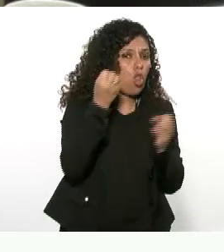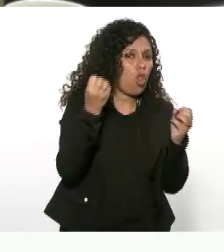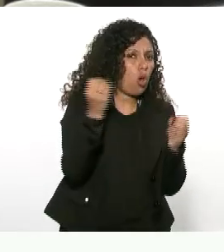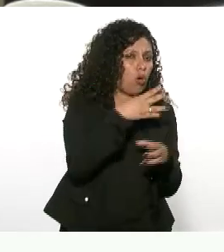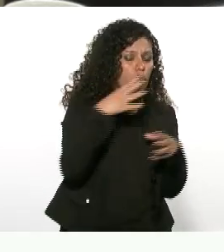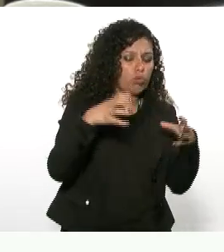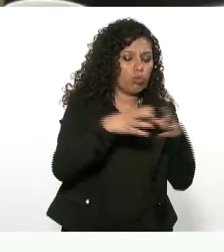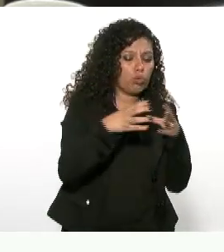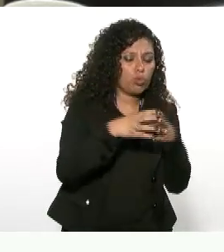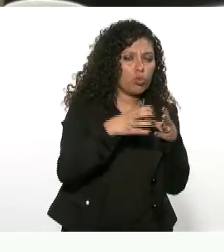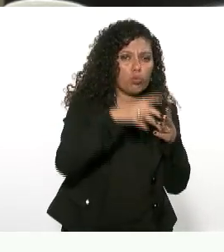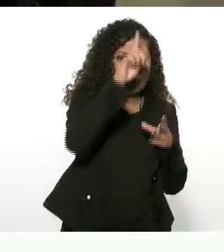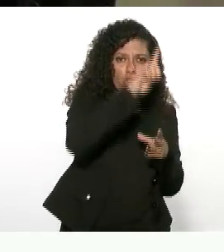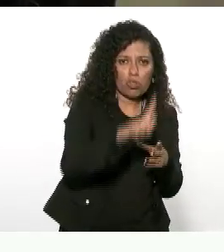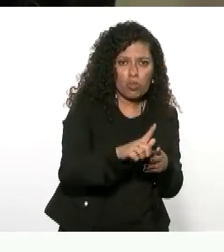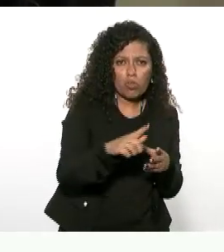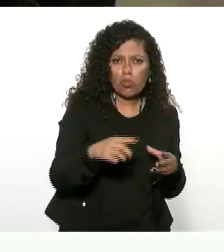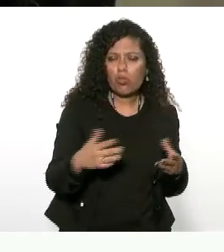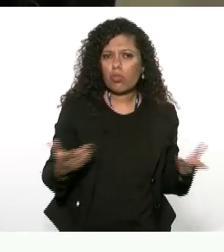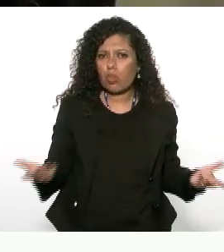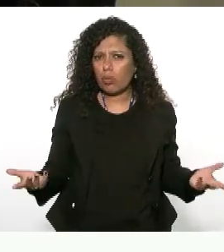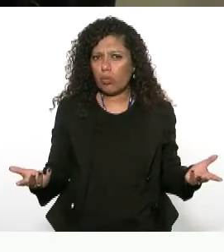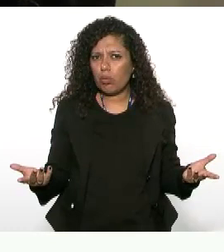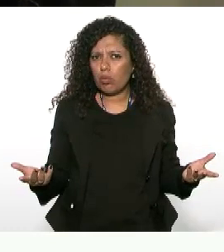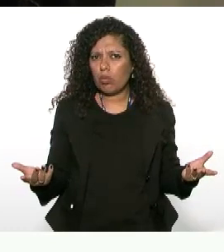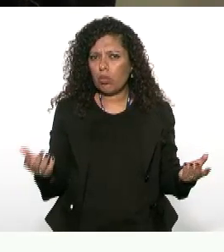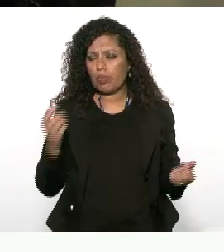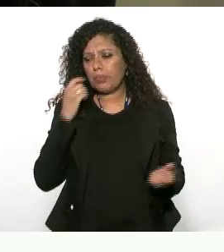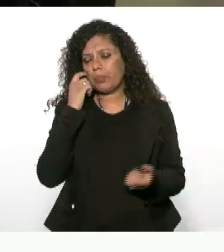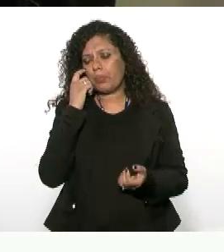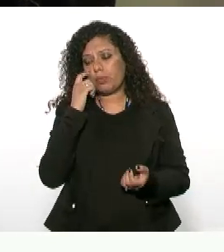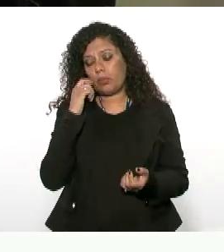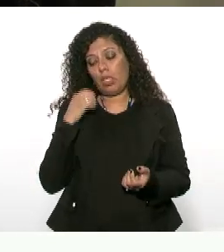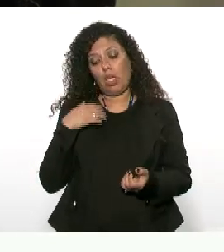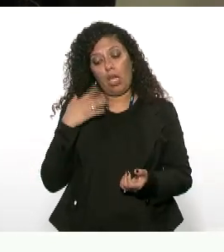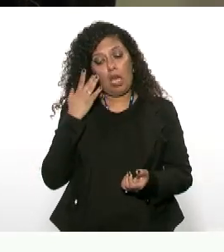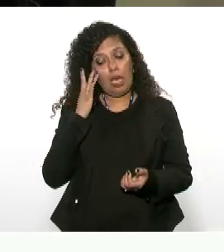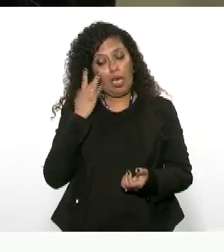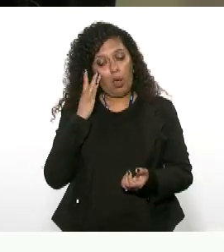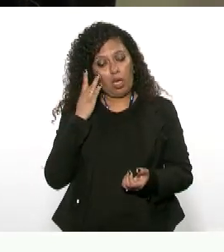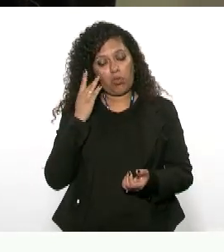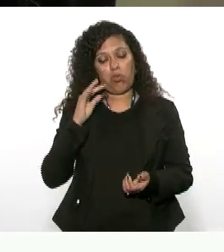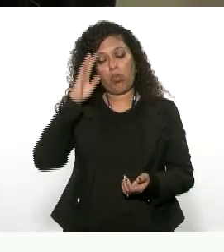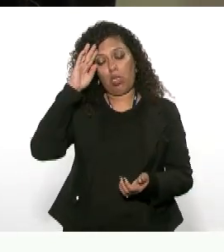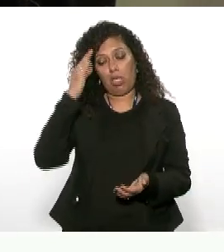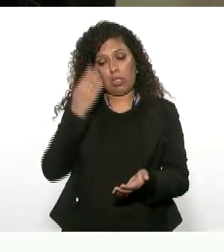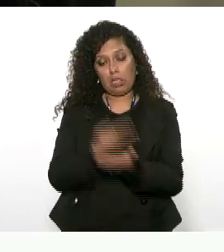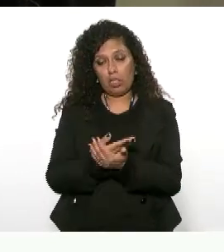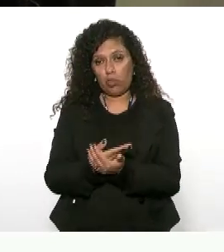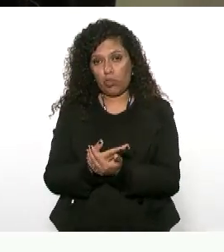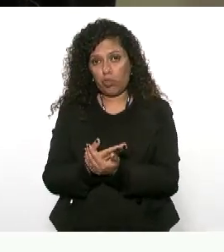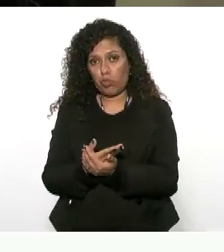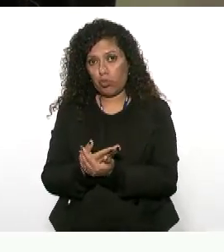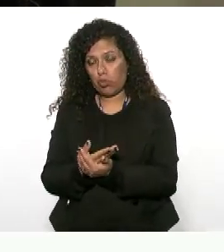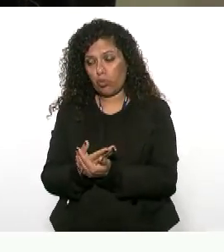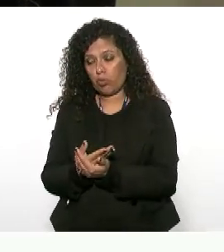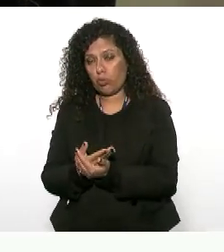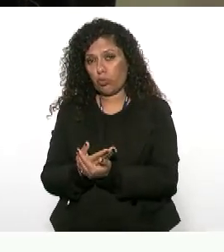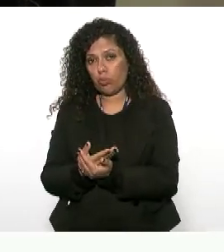fazer essa gestão? Acredito que eu solicitaria que esse encaminhamento